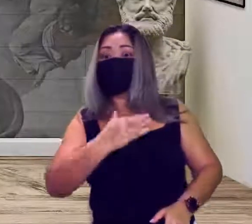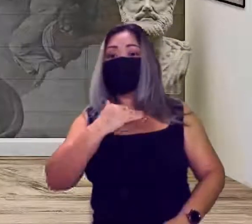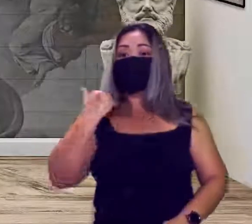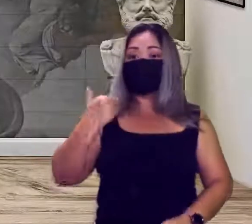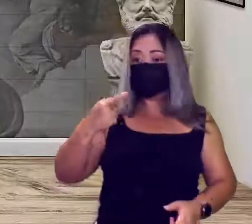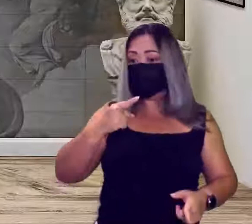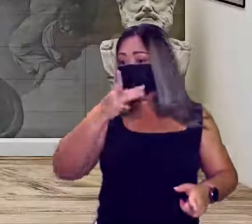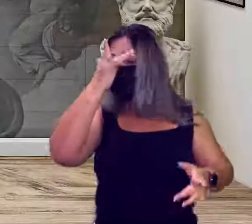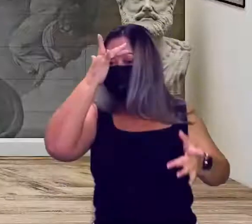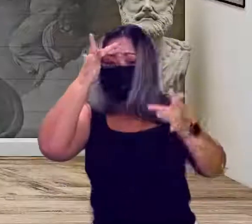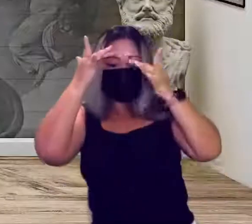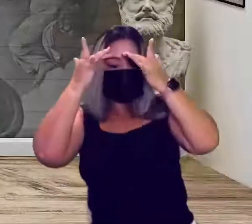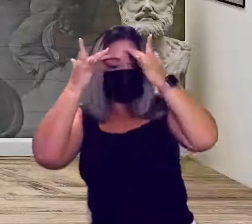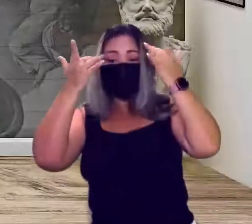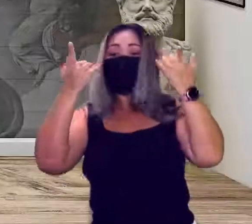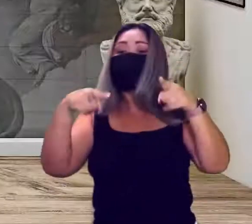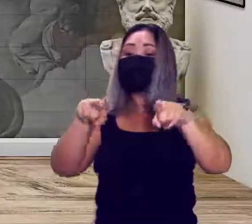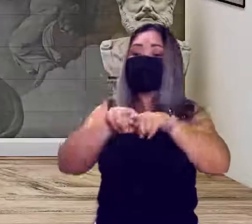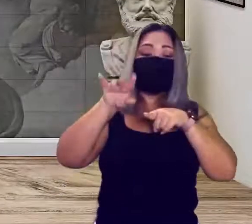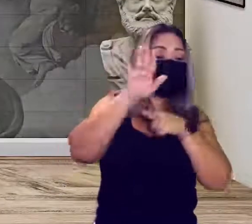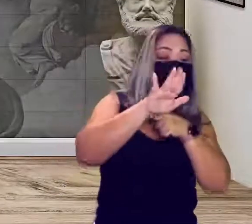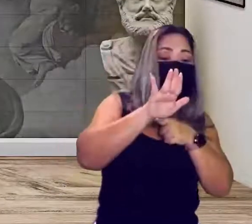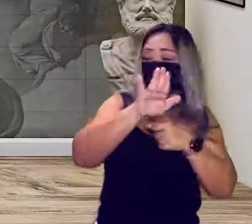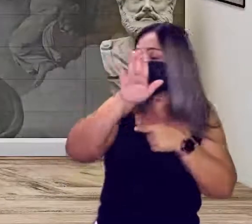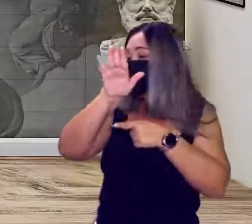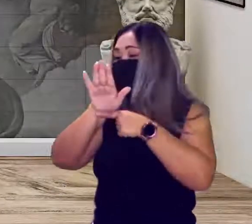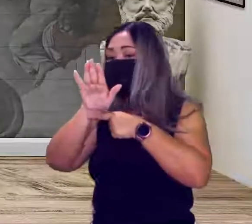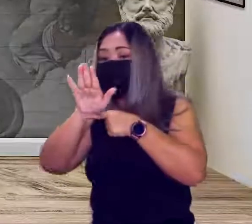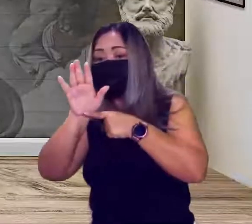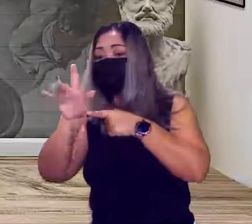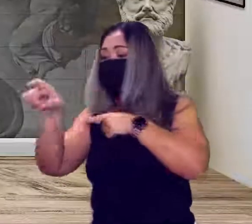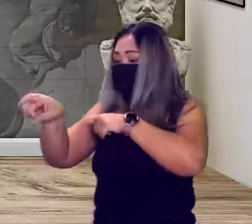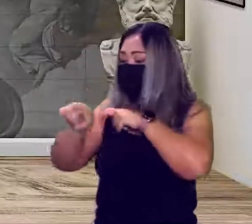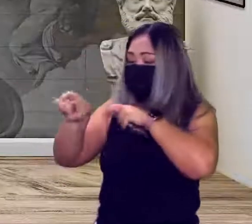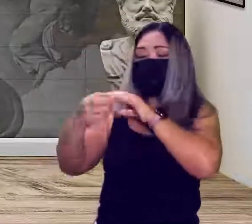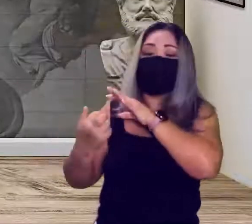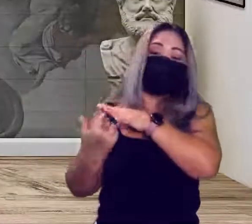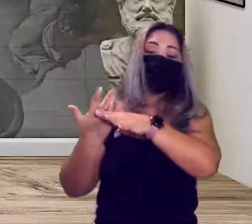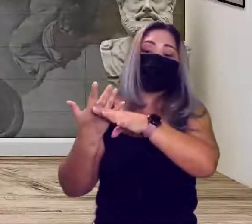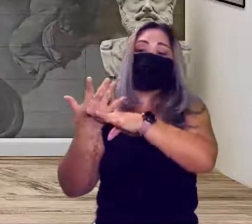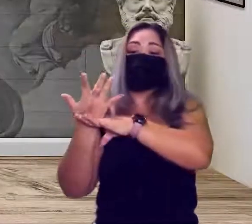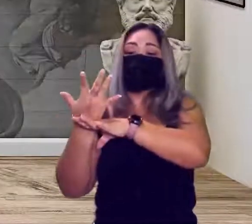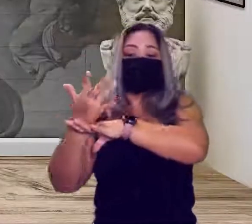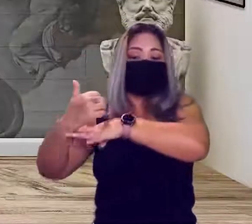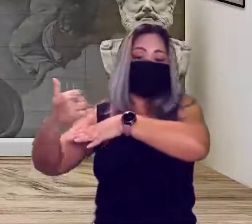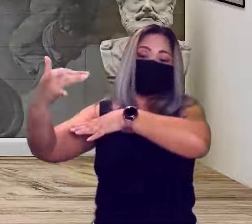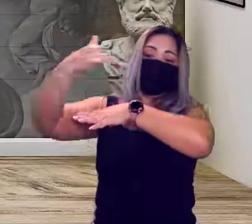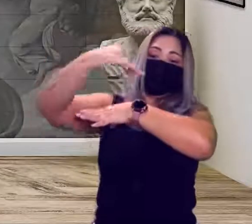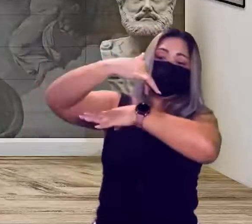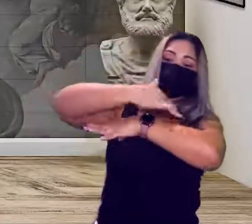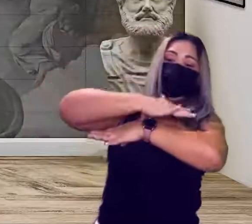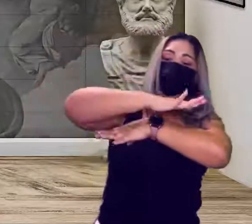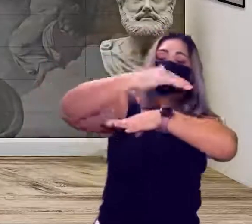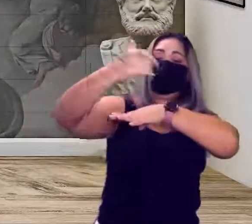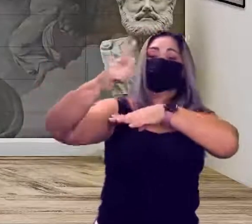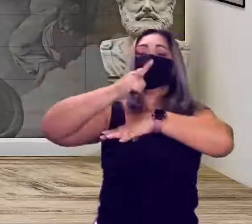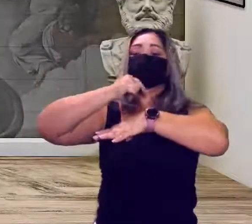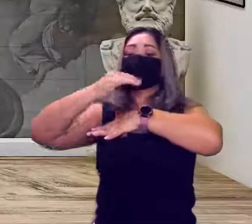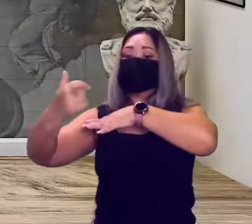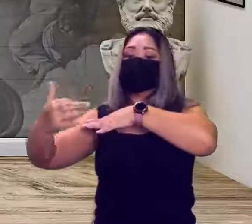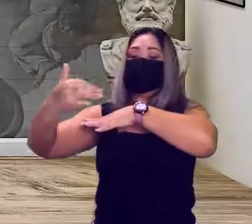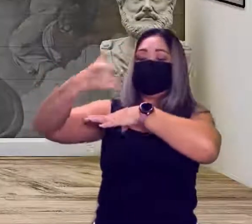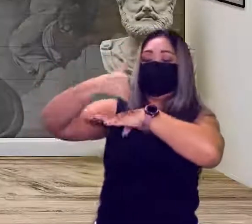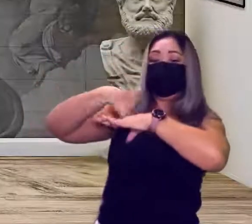pessoas. E ela ajudava, né, os gregos na questão das plantações, etc. As inundações, ela ajudava muito,